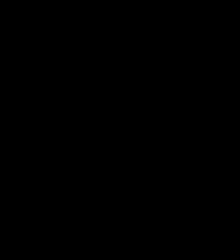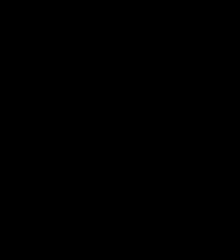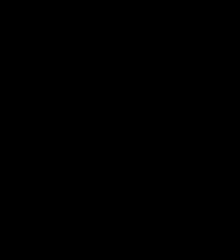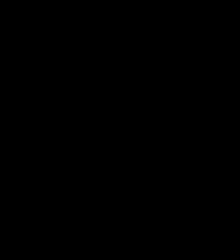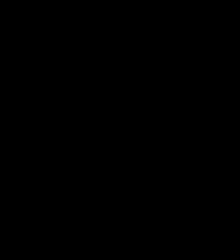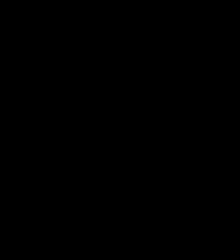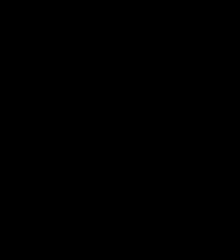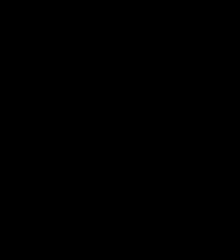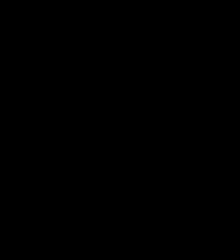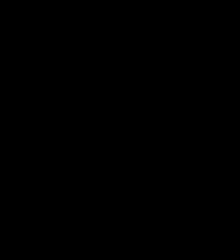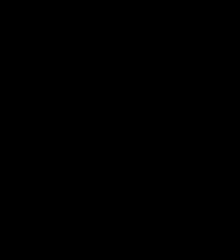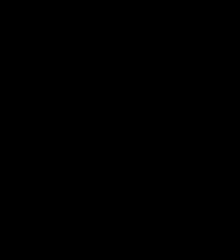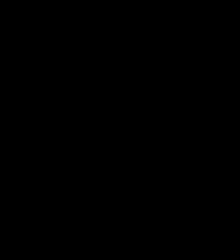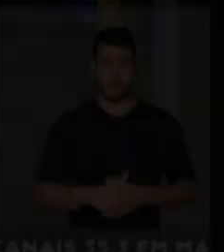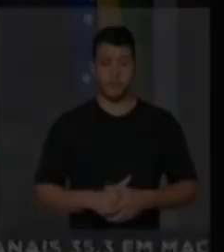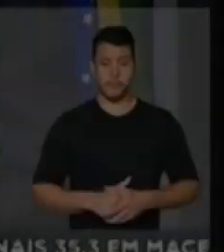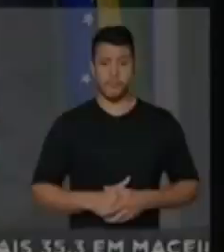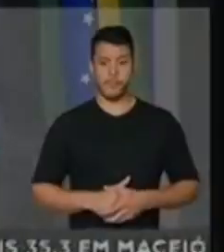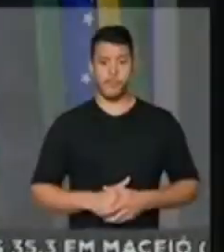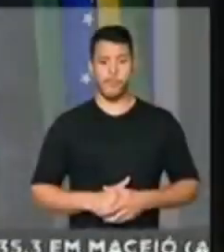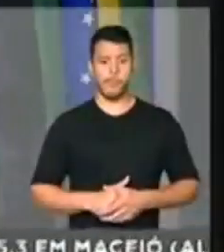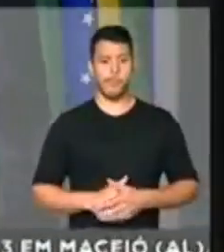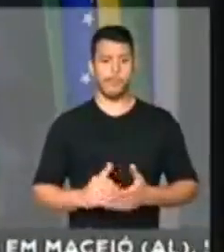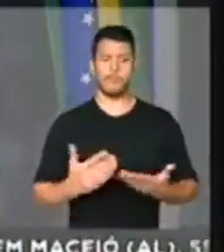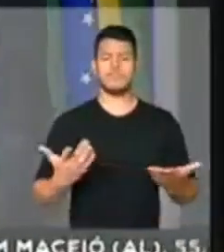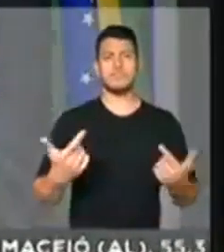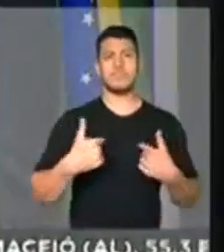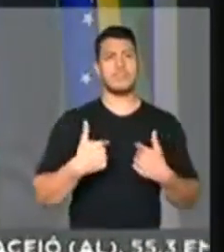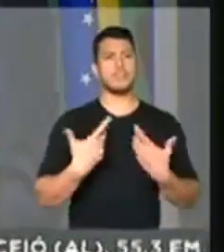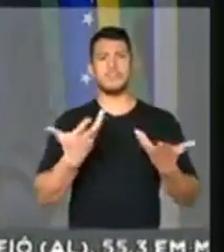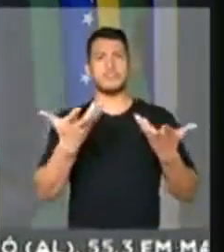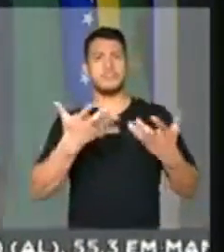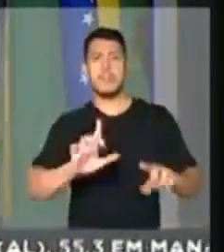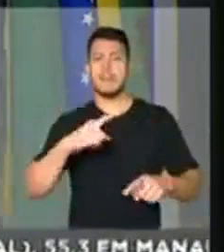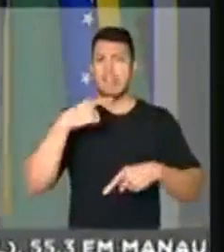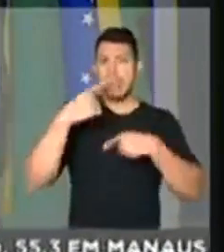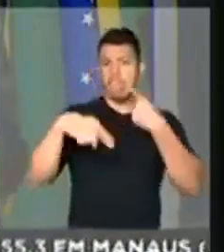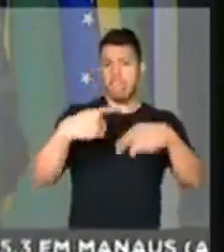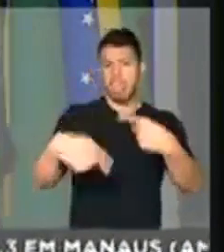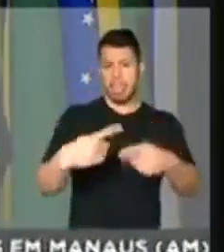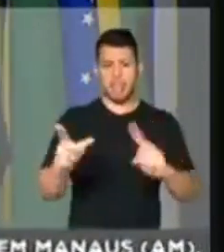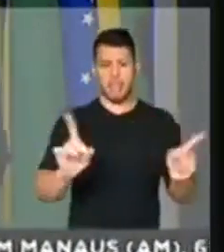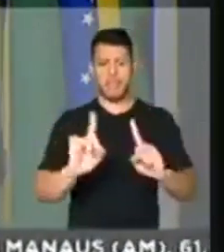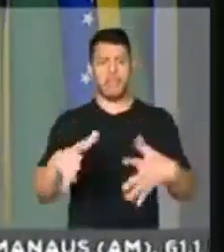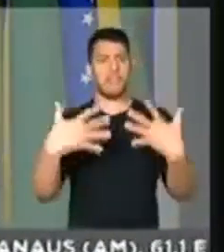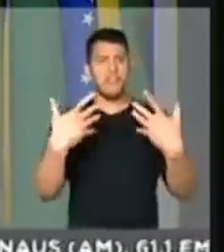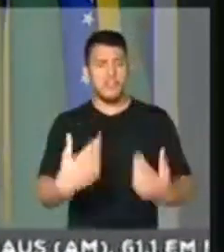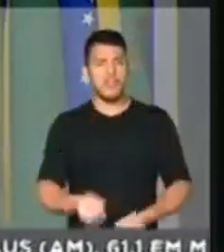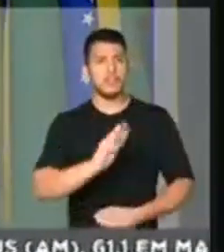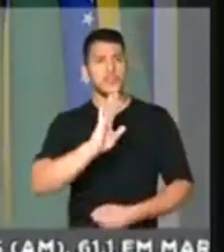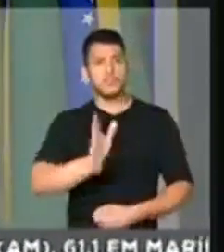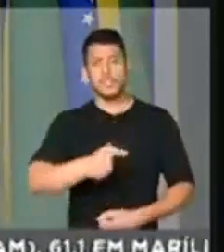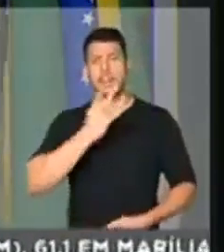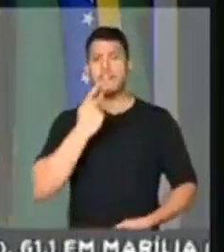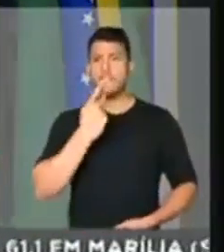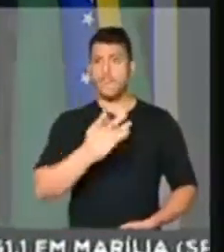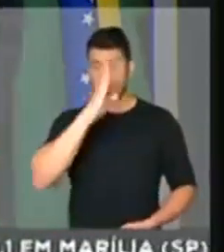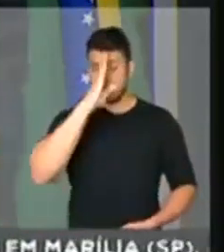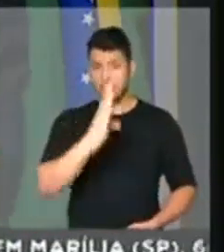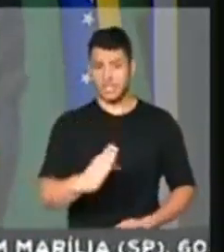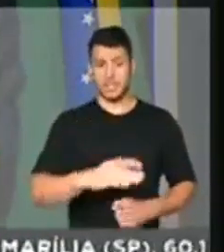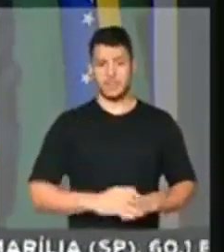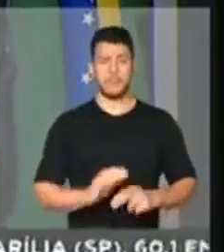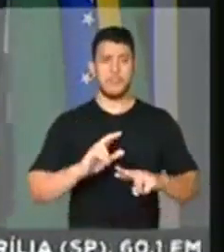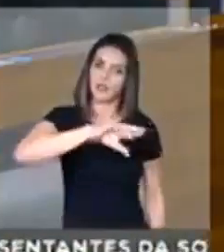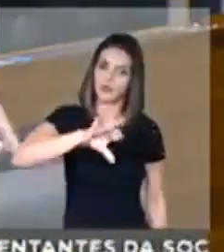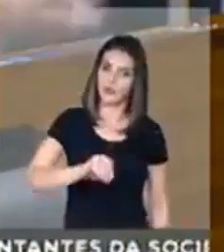Boa tarde a todos e a todas. Sem muita resenha, sem muita contenda, vamos esticar o chiclete aqui, que é igual ficar enrolado, é